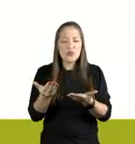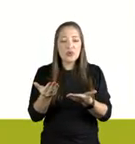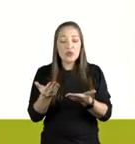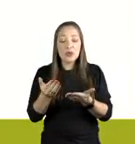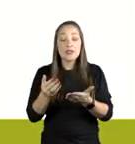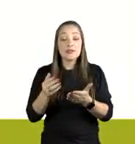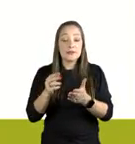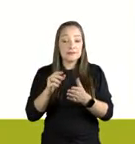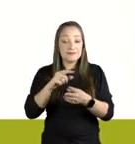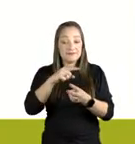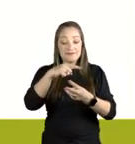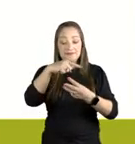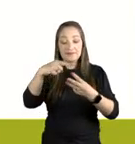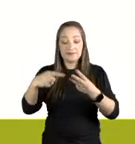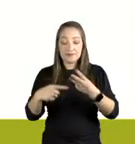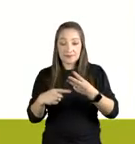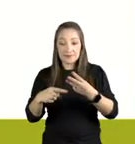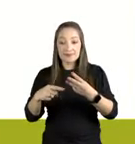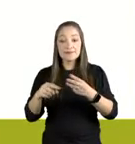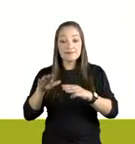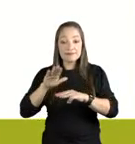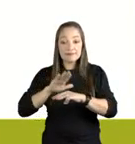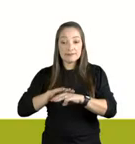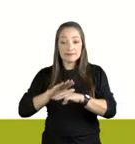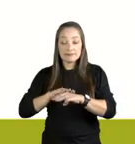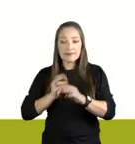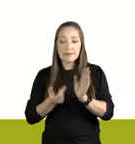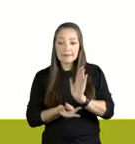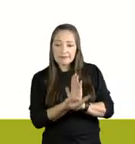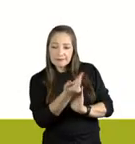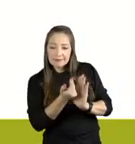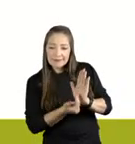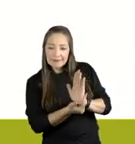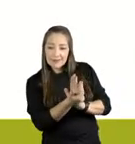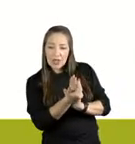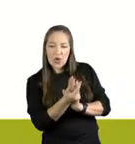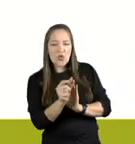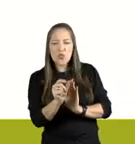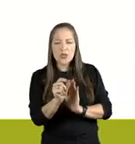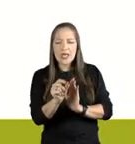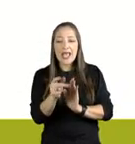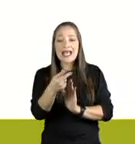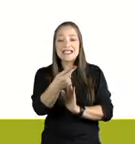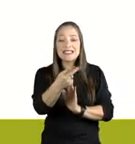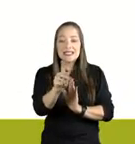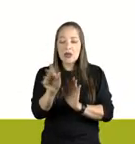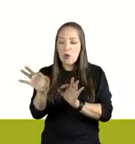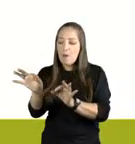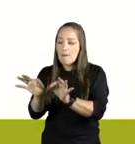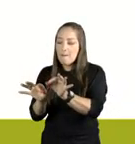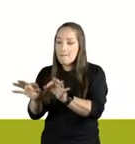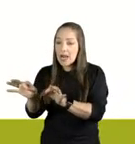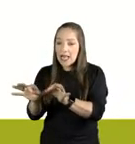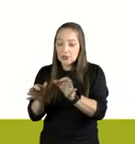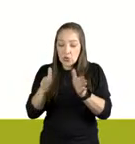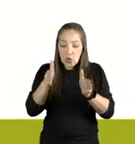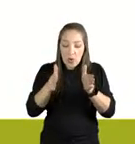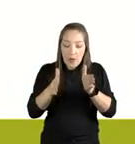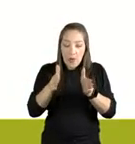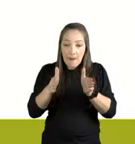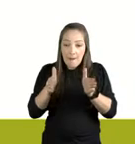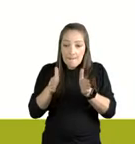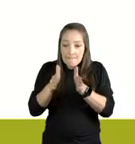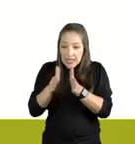três coisas. Desenhar. Desenhar o quê? O seu plano de curto prazo, que é